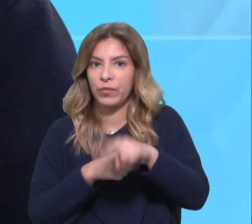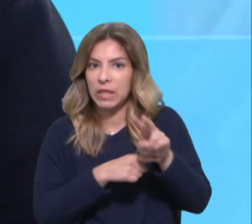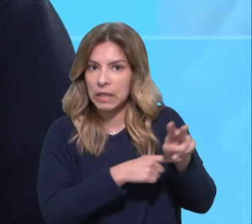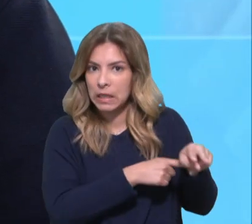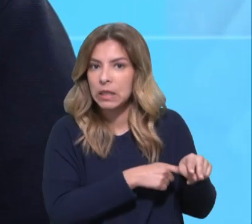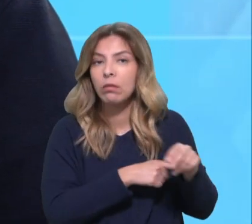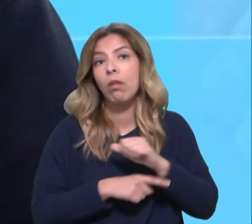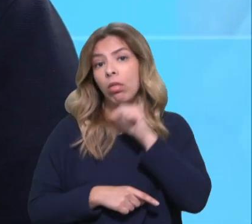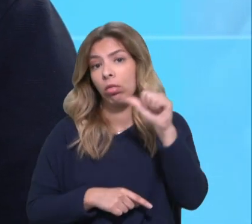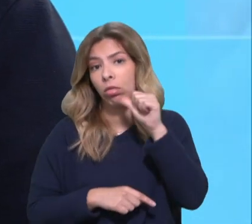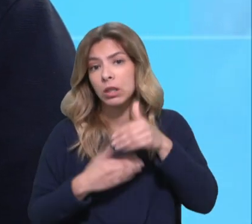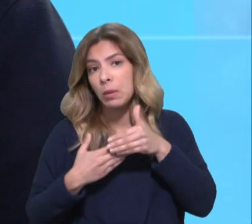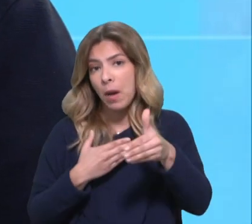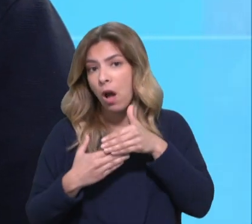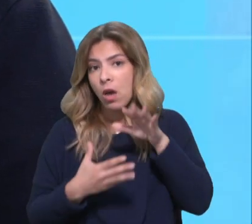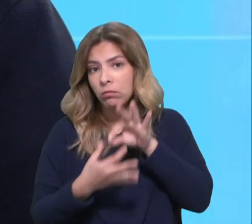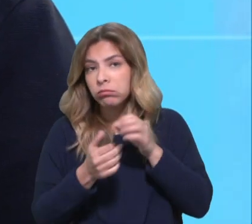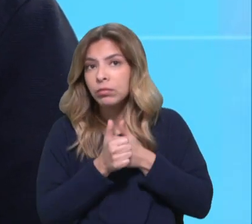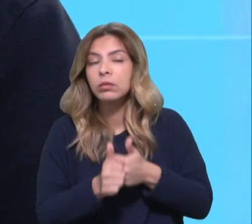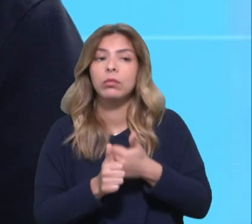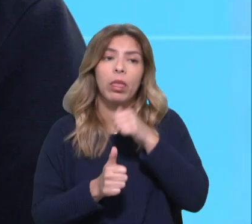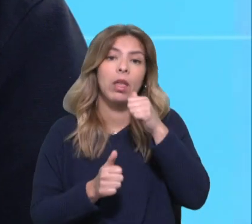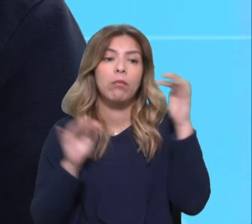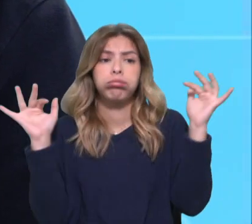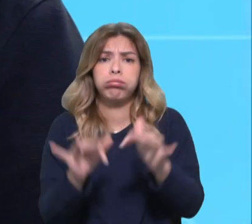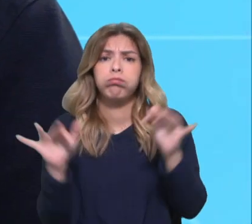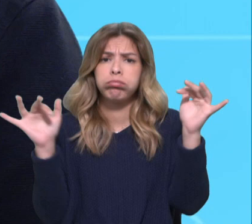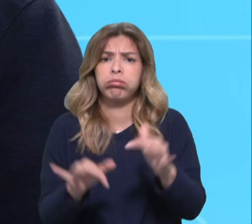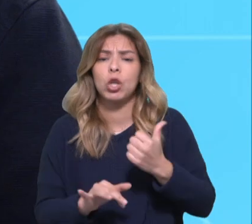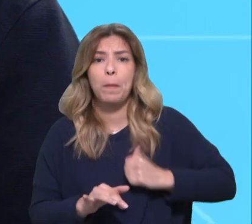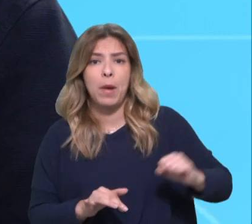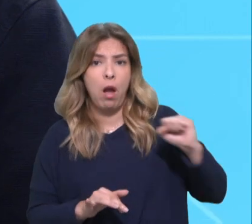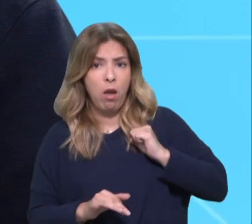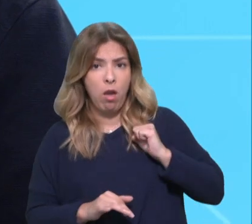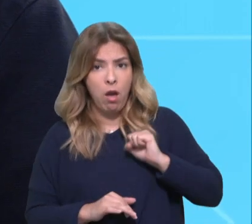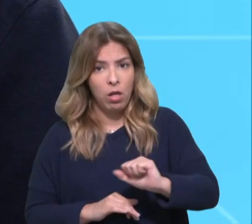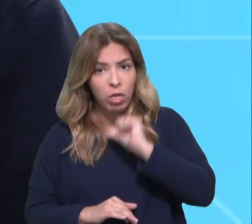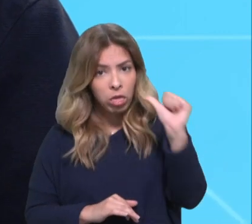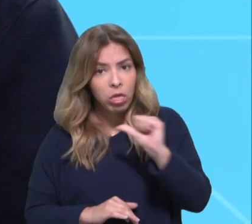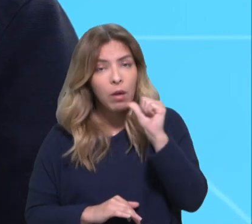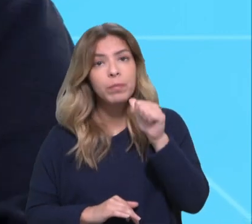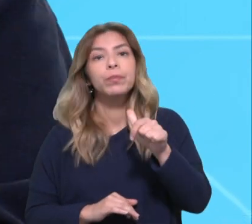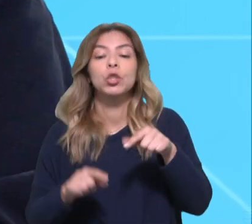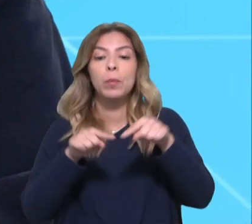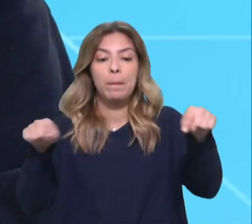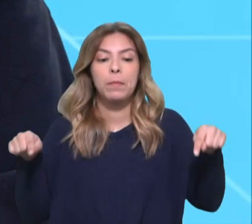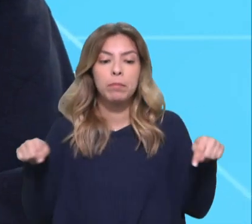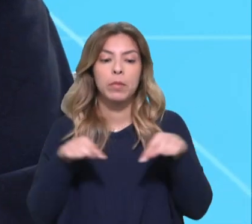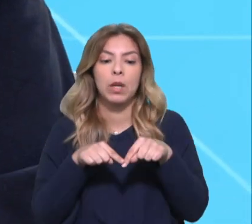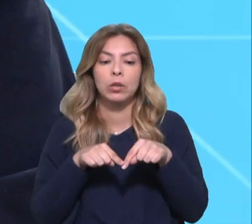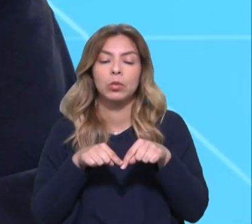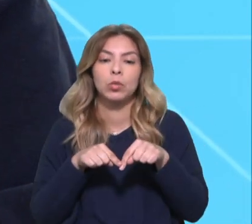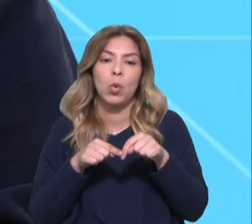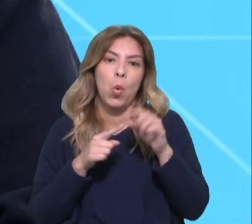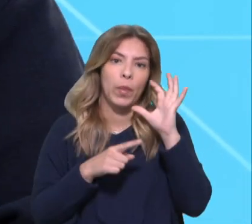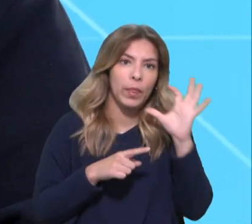que curiosamente são espanhóis, em que preenche o nosso espaço até de hotelaria e